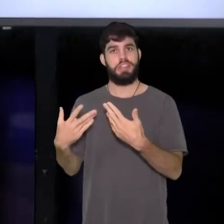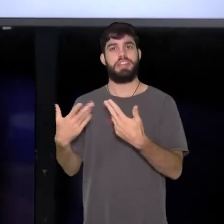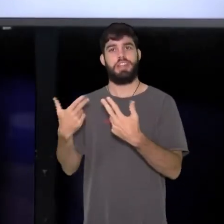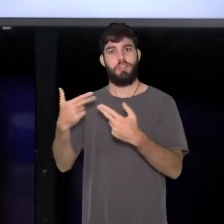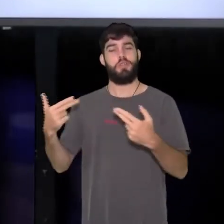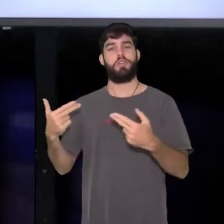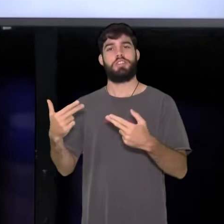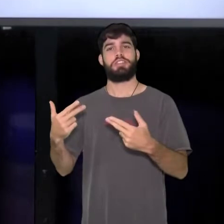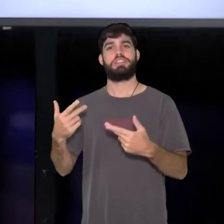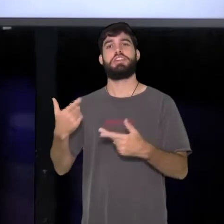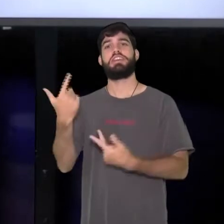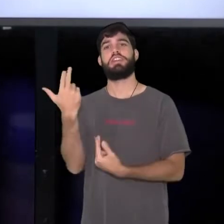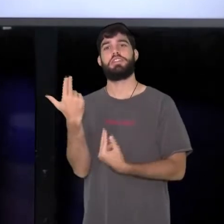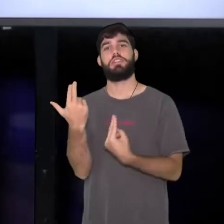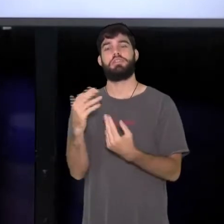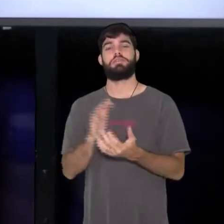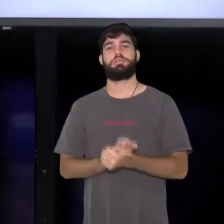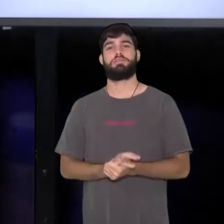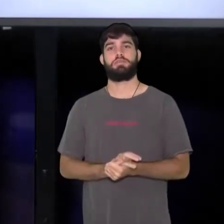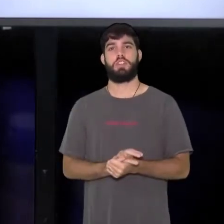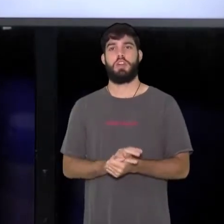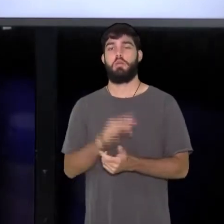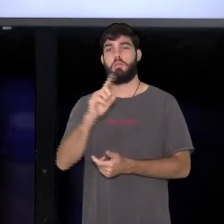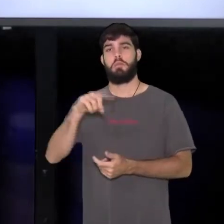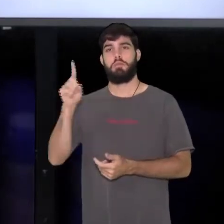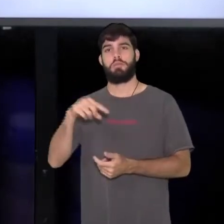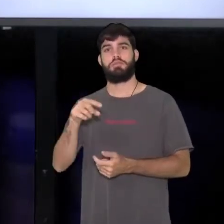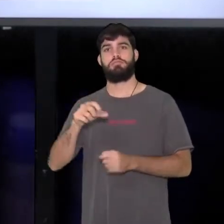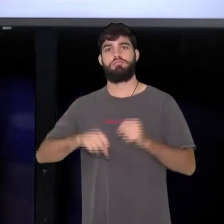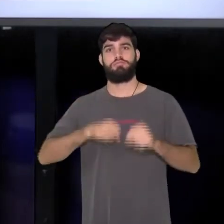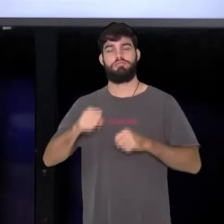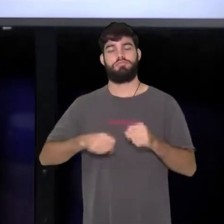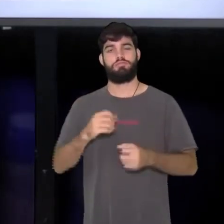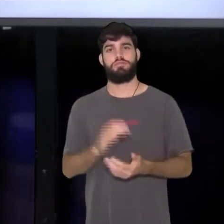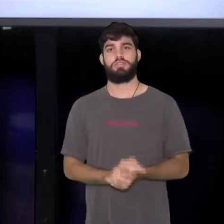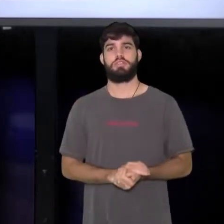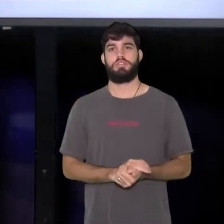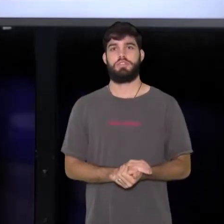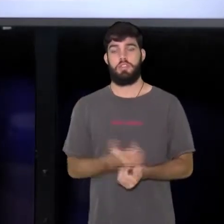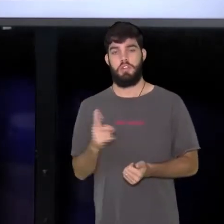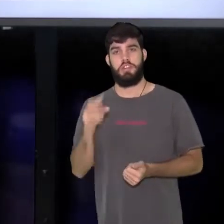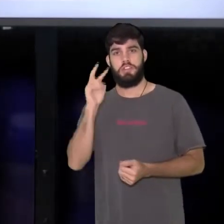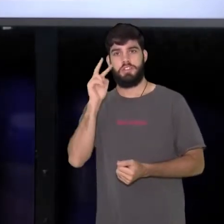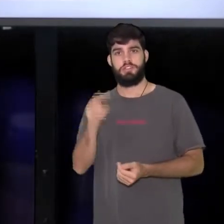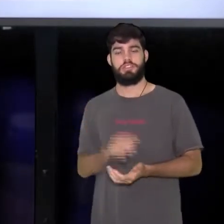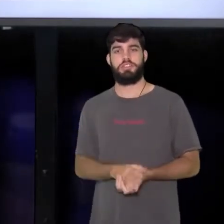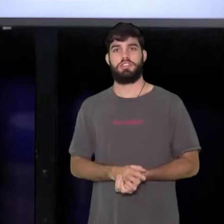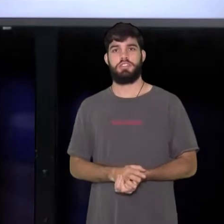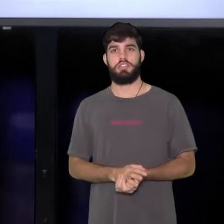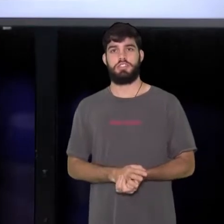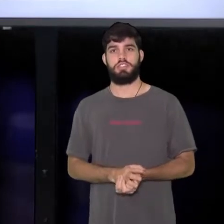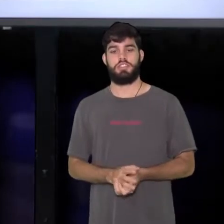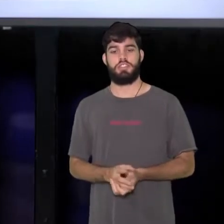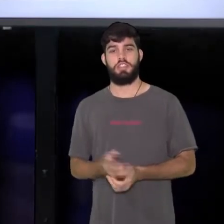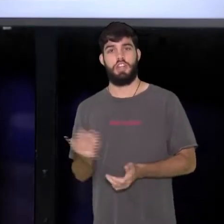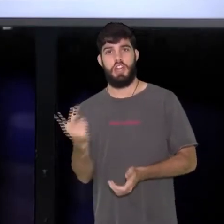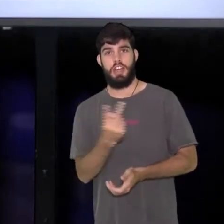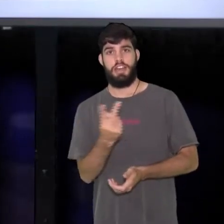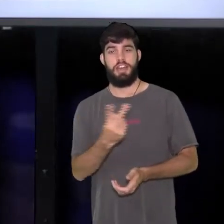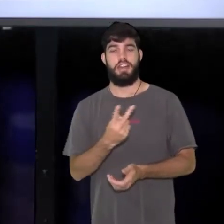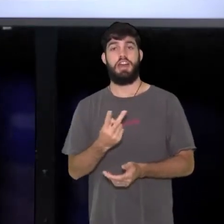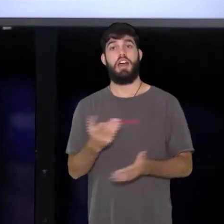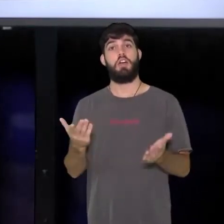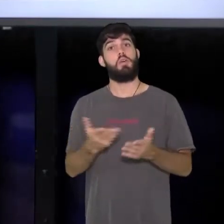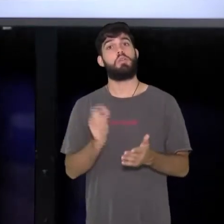proibido andar de bicicleta. Agora olha esse outro aqui. A mesma coisa sendo dita